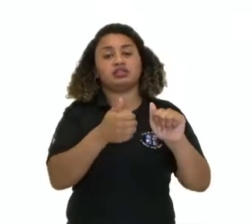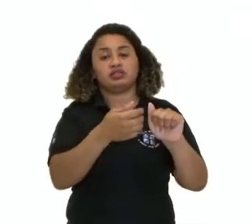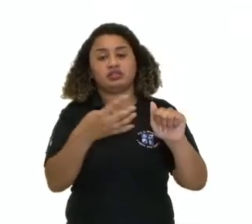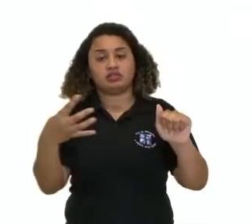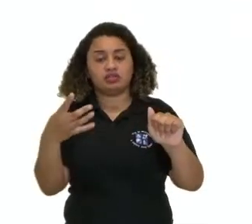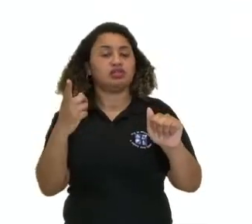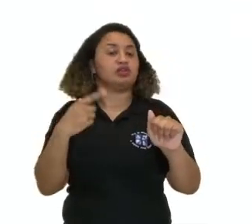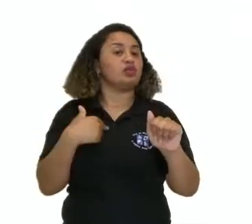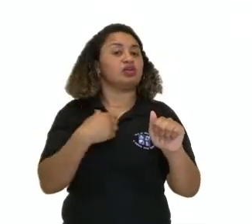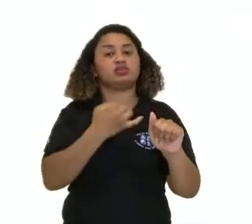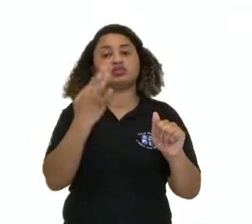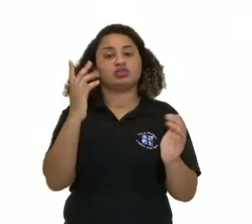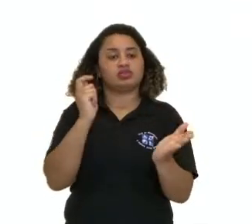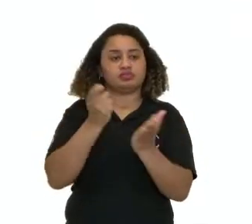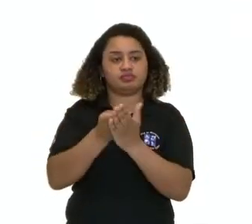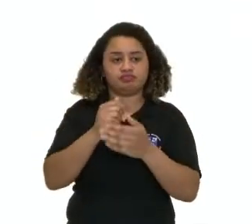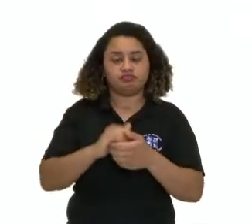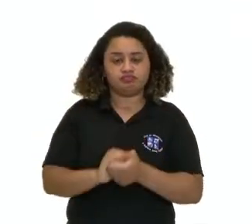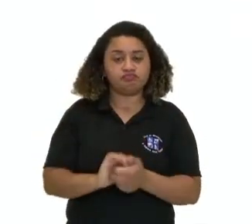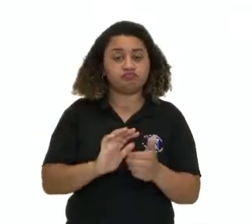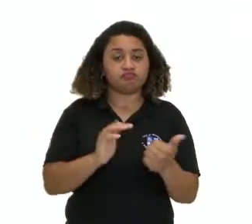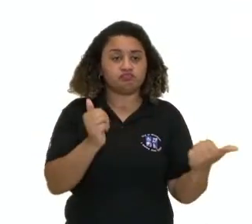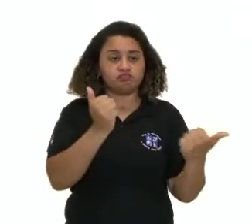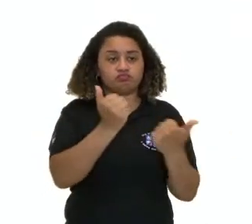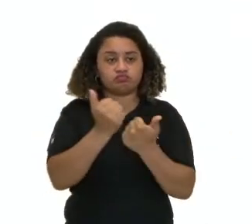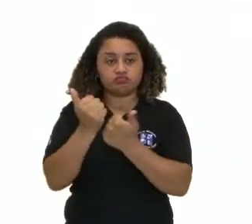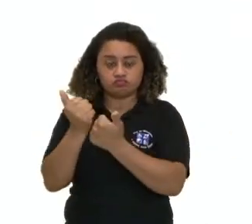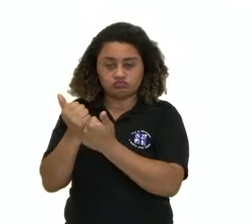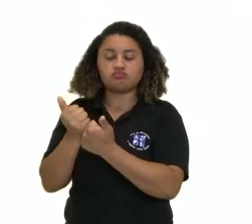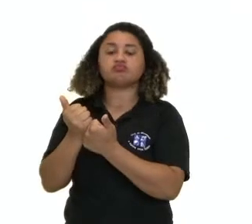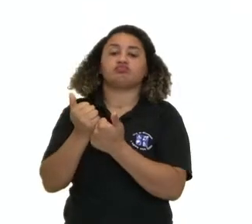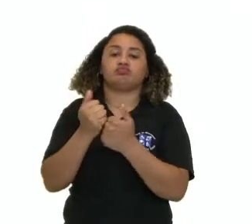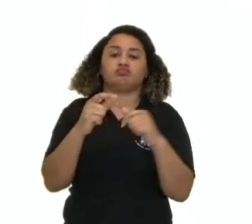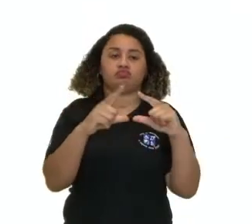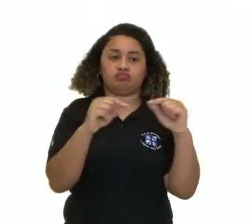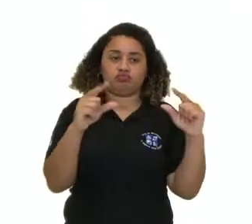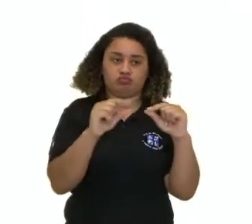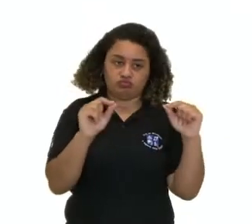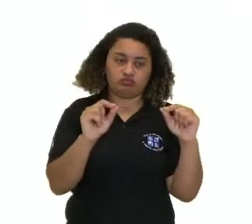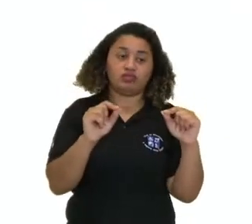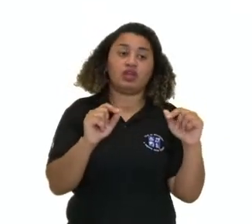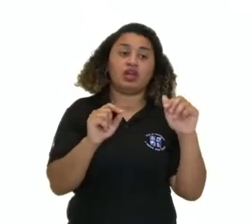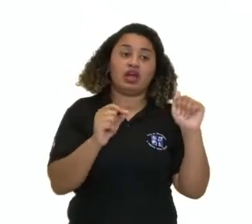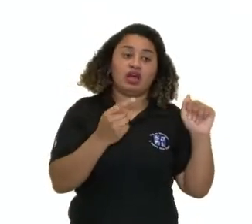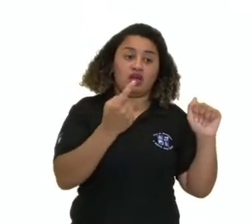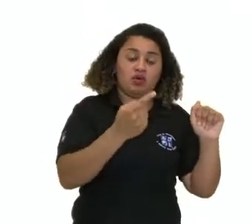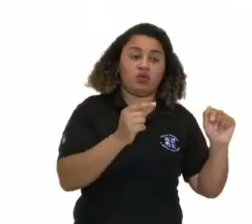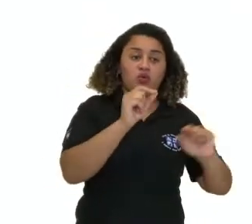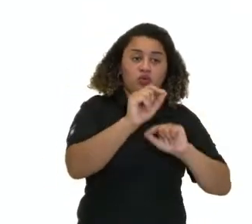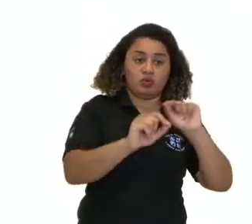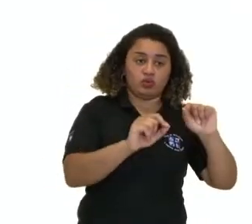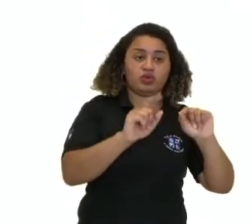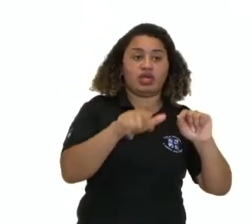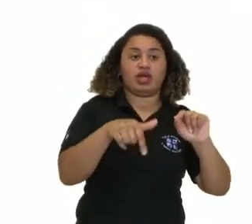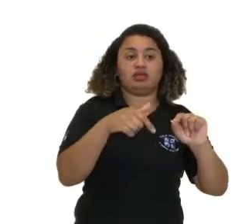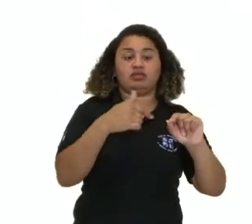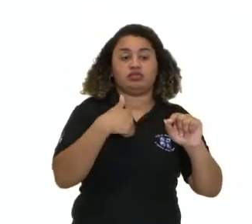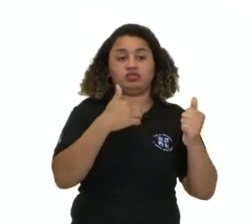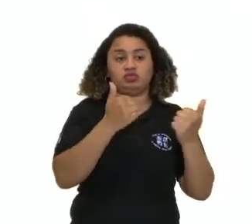A144. Substituindo aqui, na fórmula, no lugar do A1,